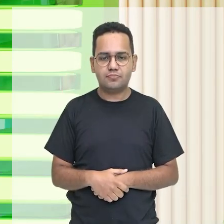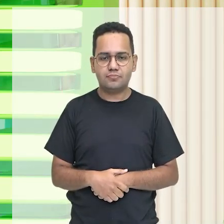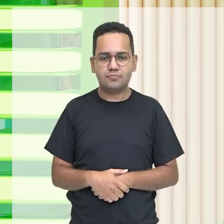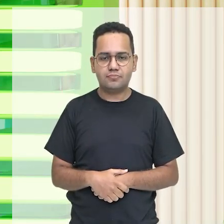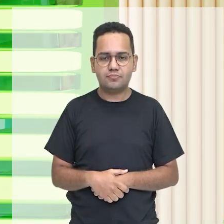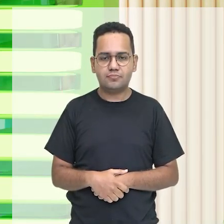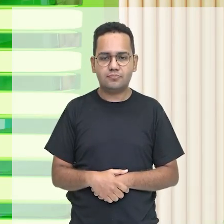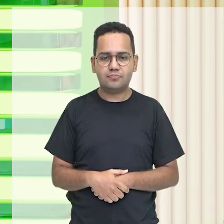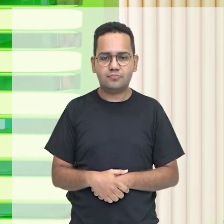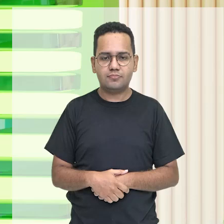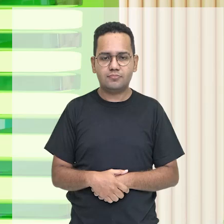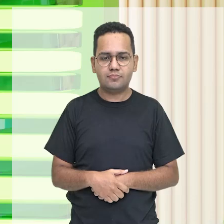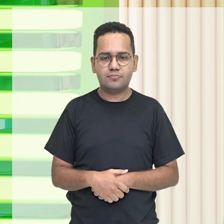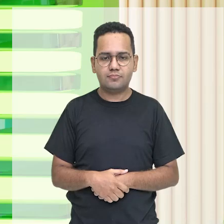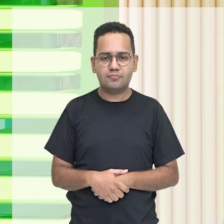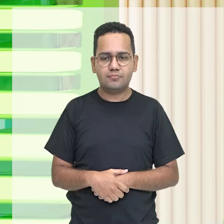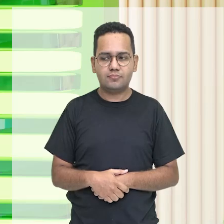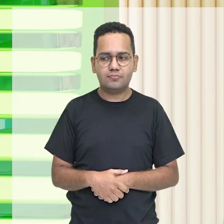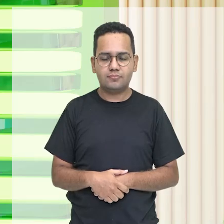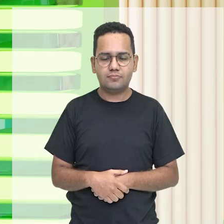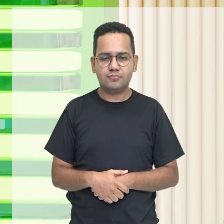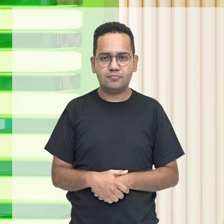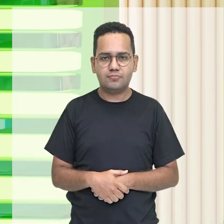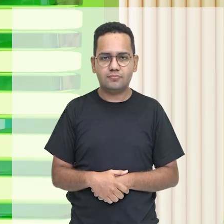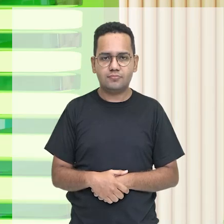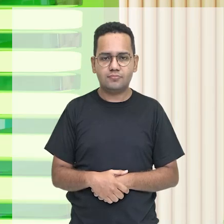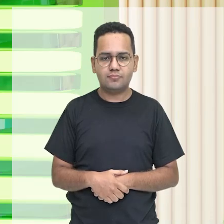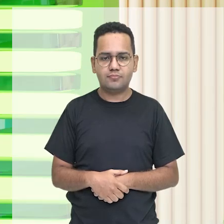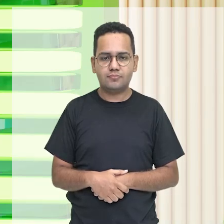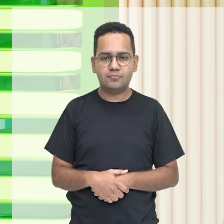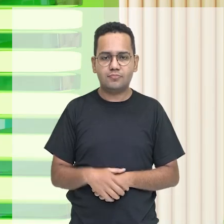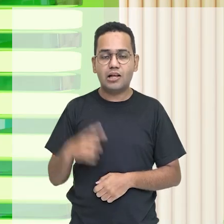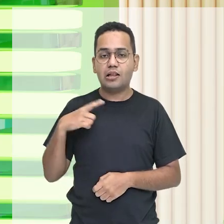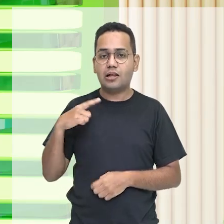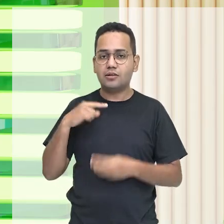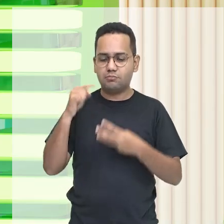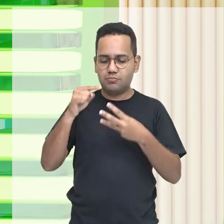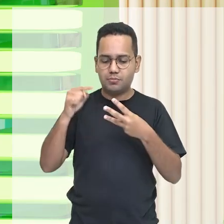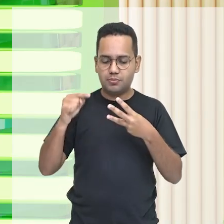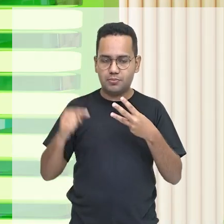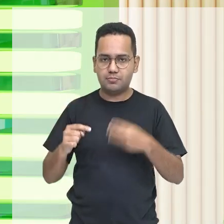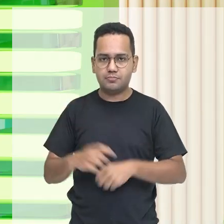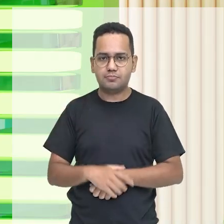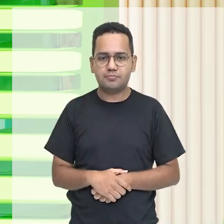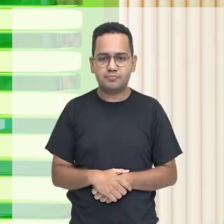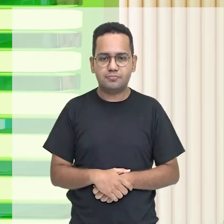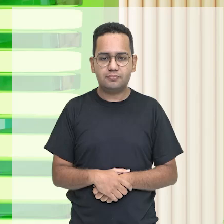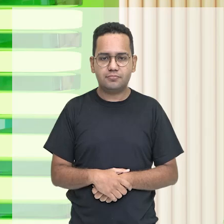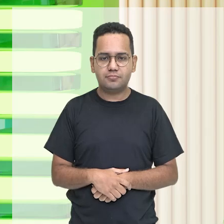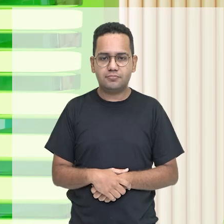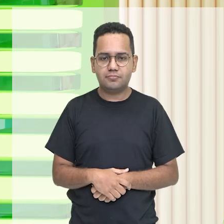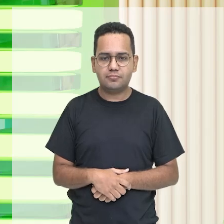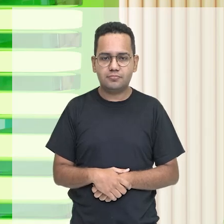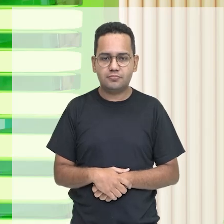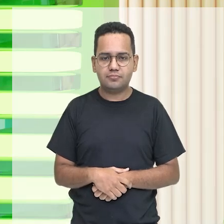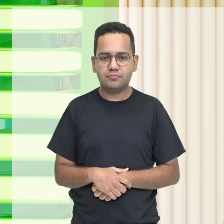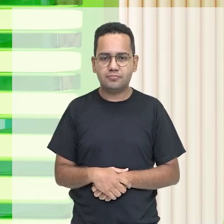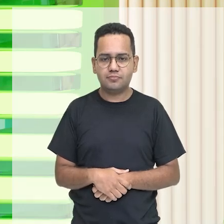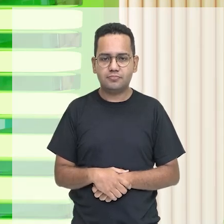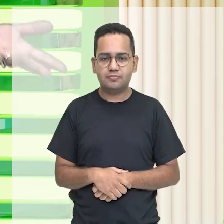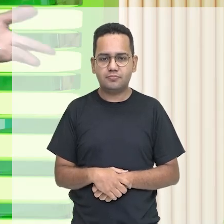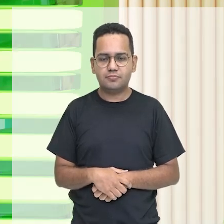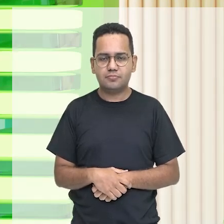Vejam aí, vamos lá com a nossa animação, a envolver esses processos. Condução, convecção